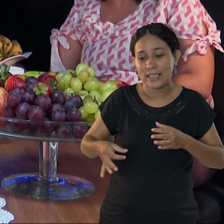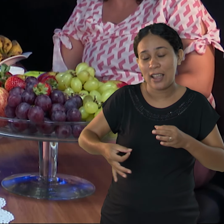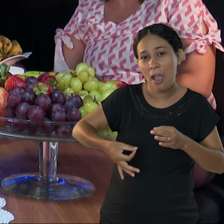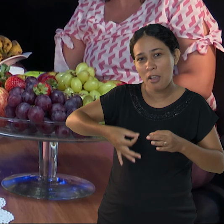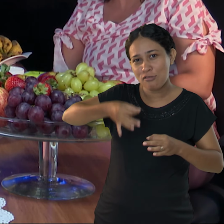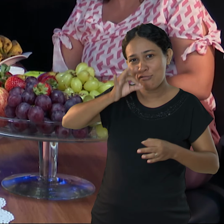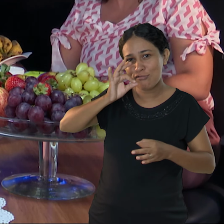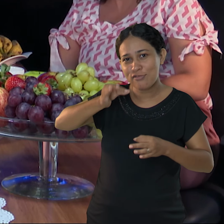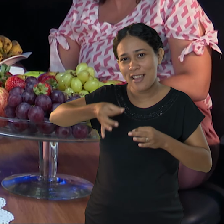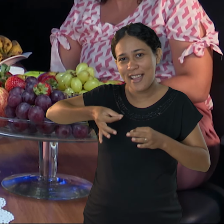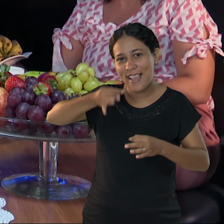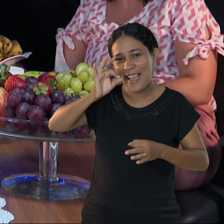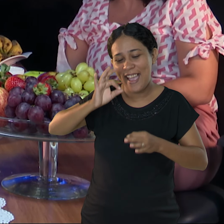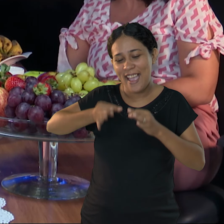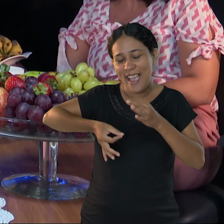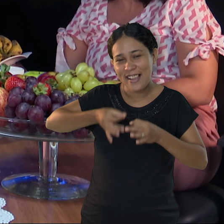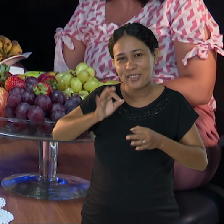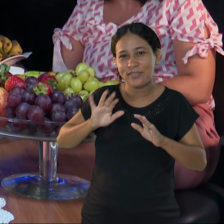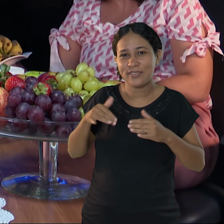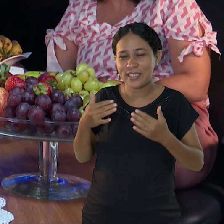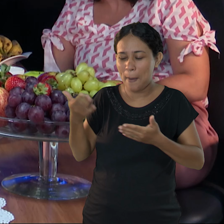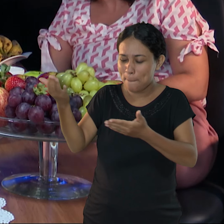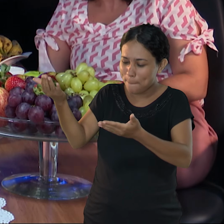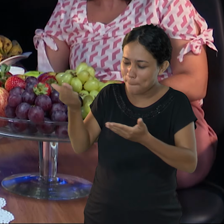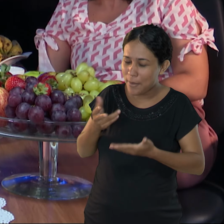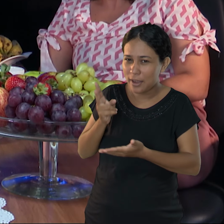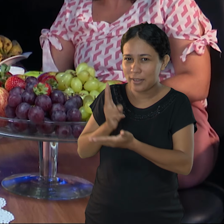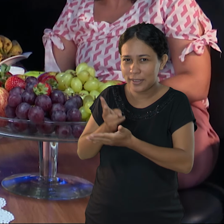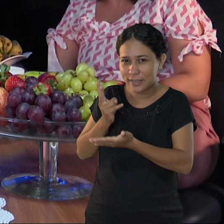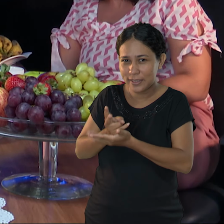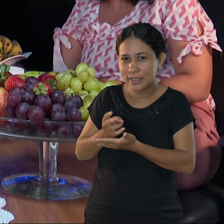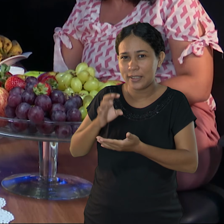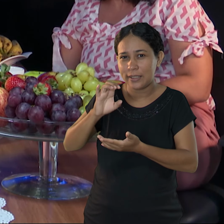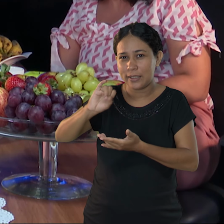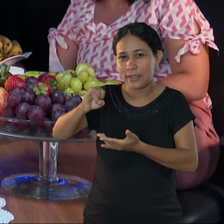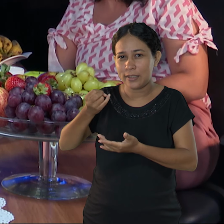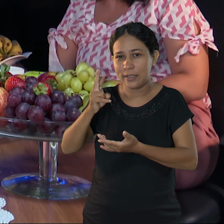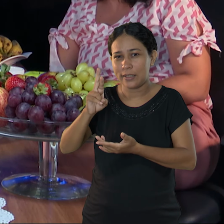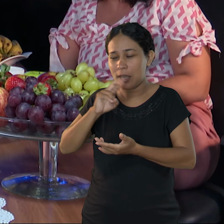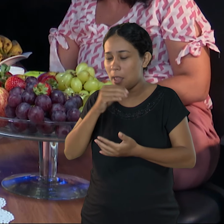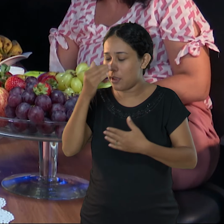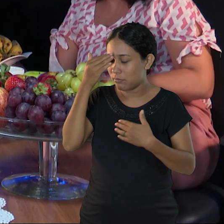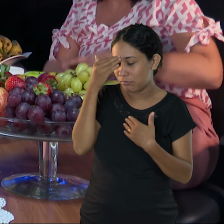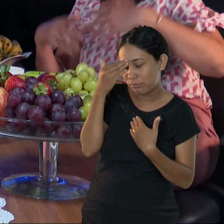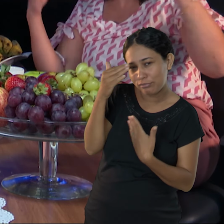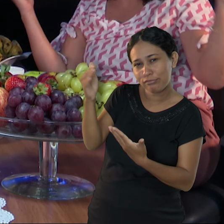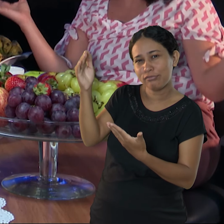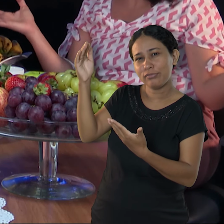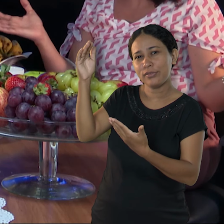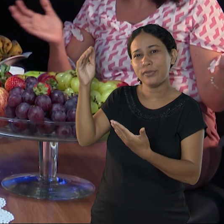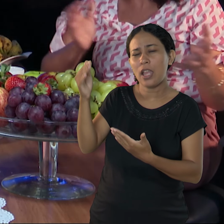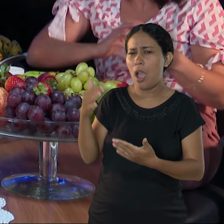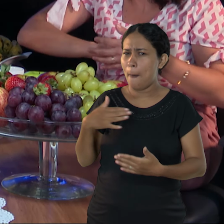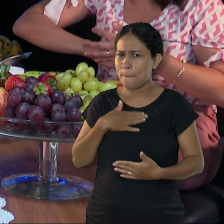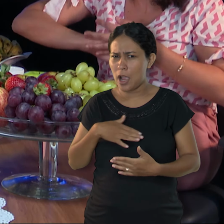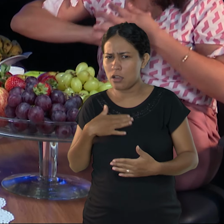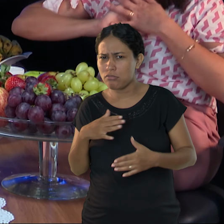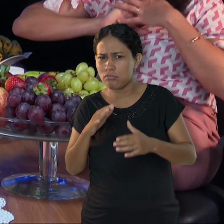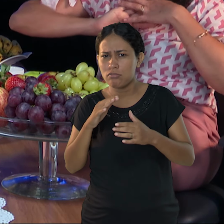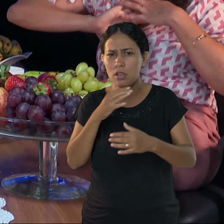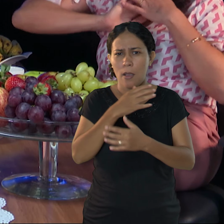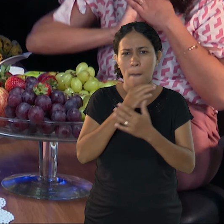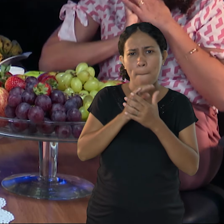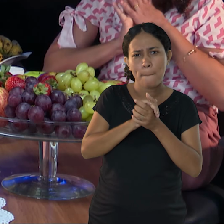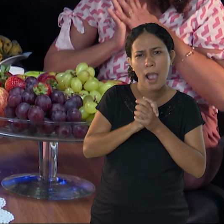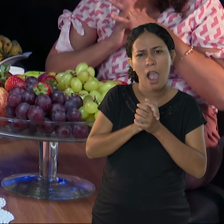muito bom. Você sempre vai ser muito bem-vinda aqui no Eju, tá bom? Obrigada. E é isso aí, gente. Gostaria de dar um abraço aí para sua família, para seus